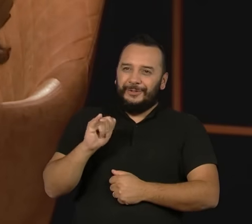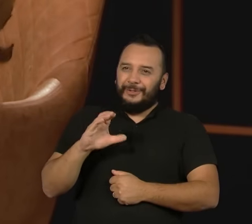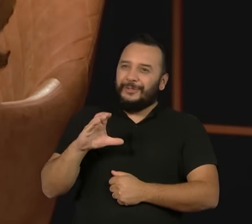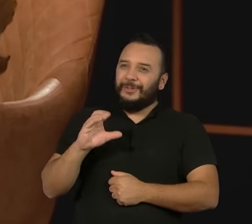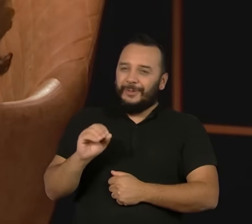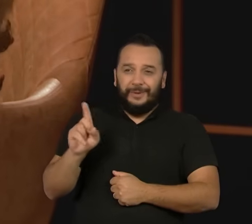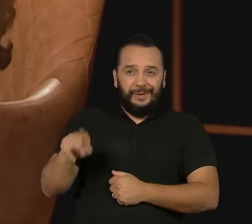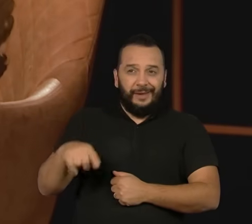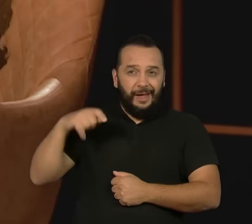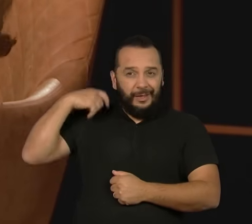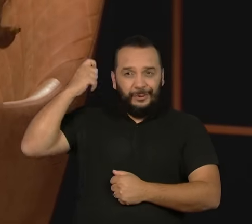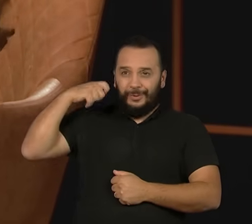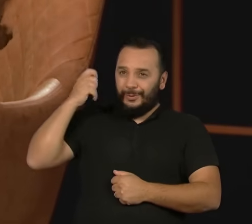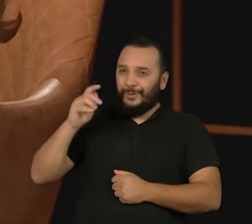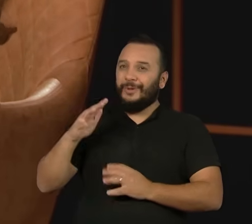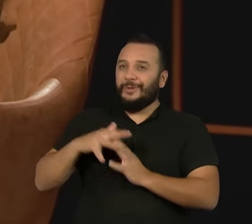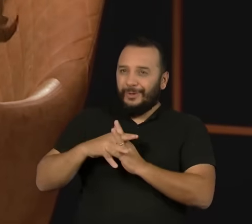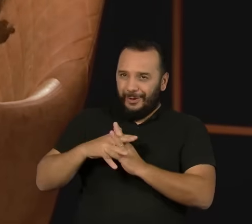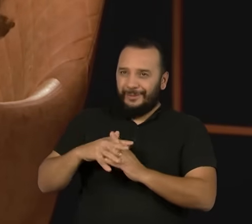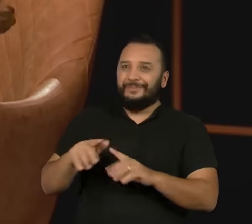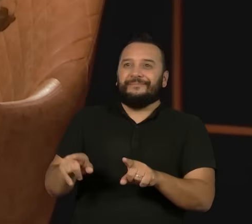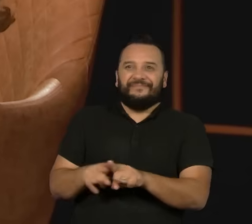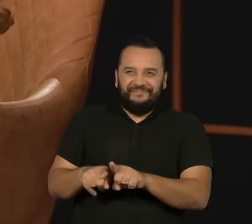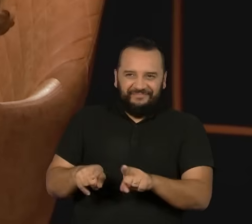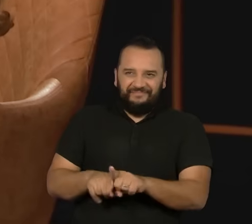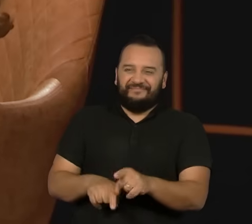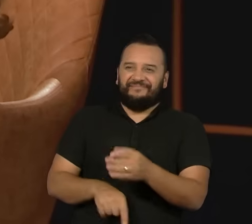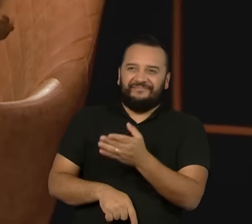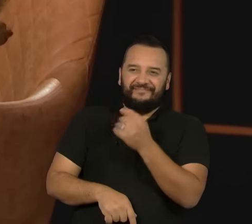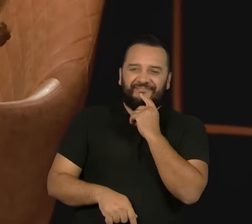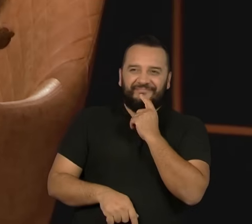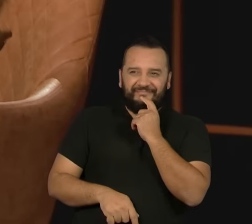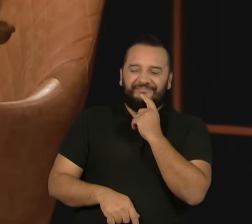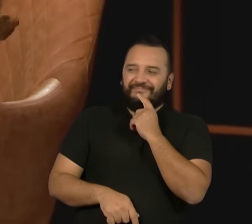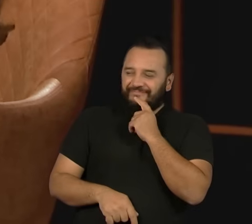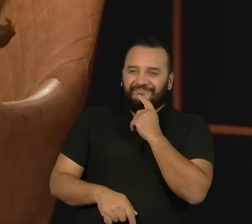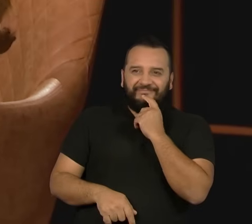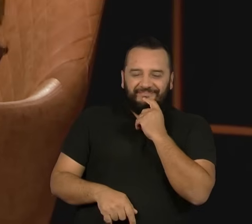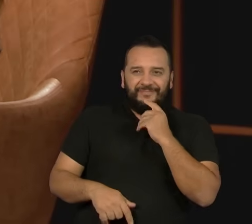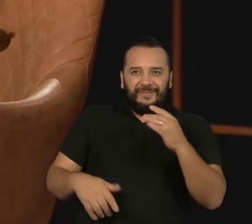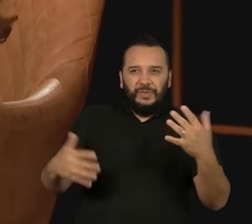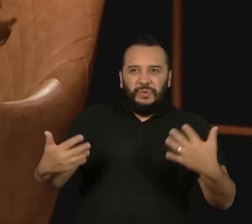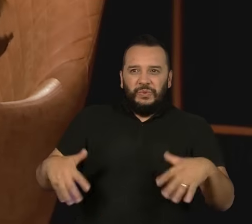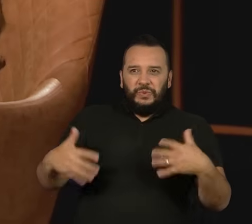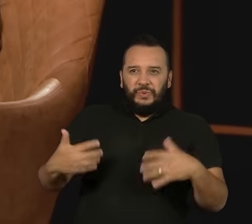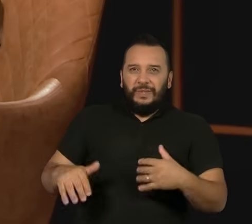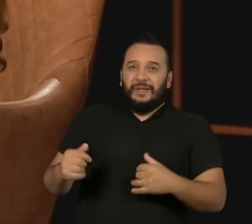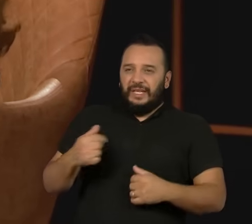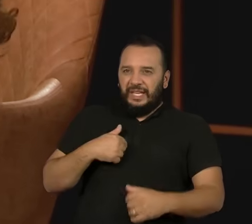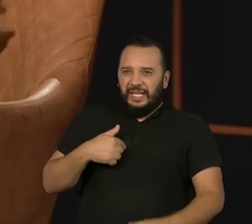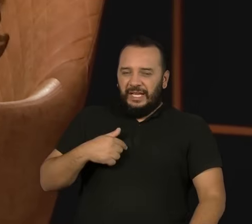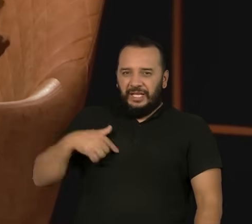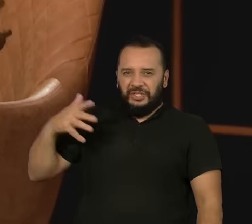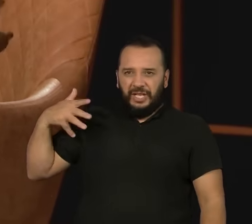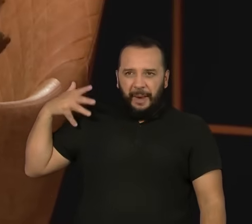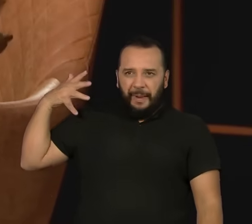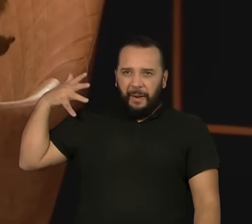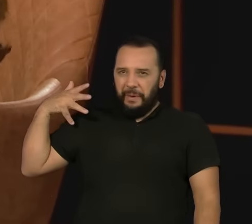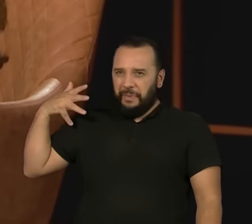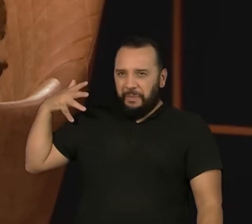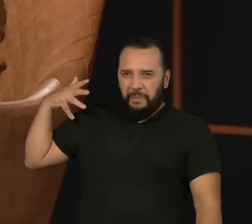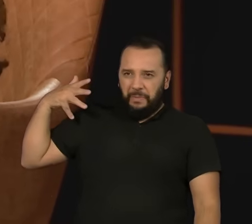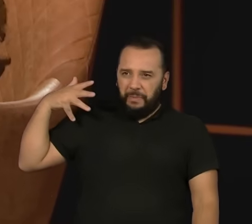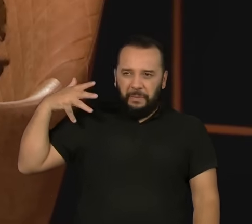da curva. Fora da curva. Fora da curva, um ator realmente espetacular. Fala um texto como ninguém, é uma